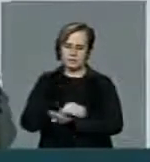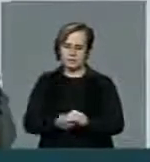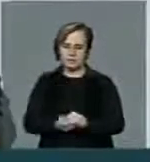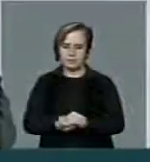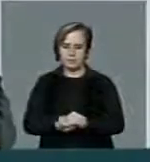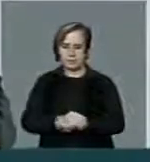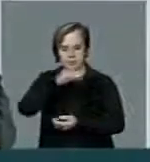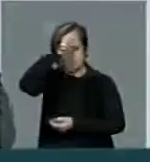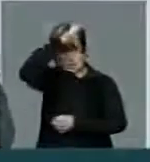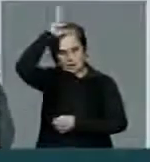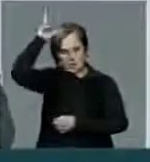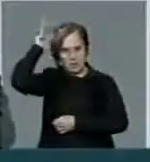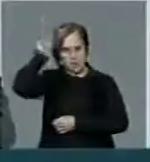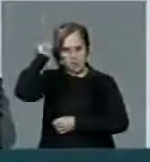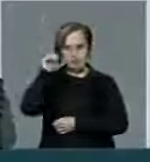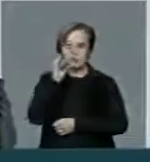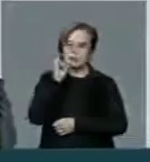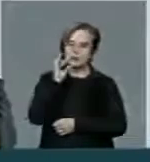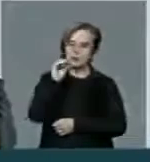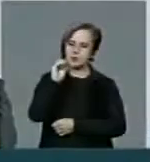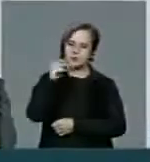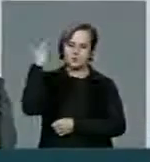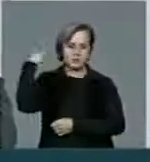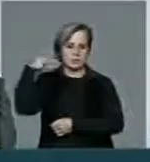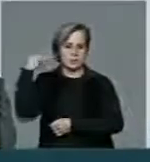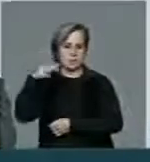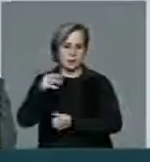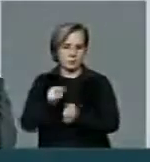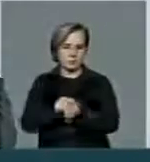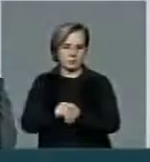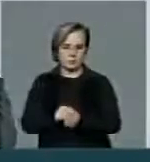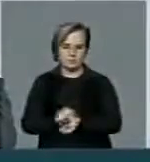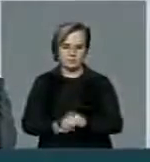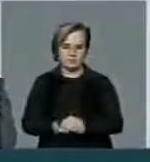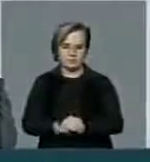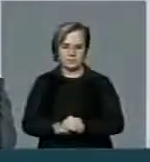tá? Amazonas, Tocantins e Maranhão.